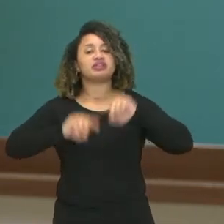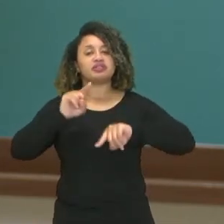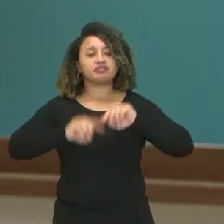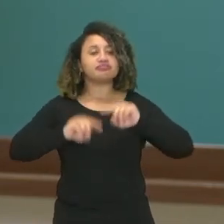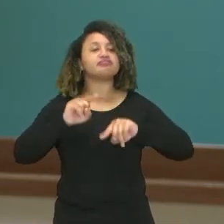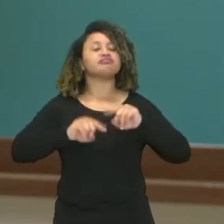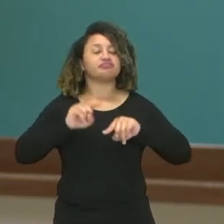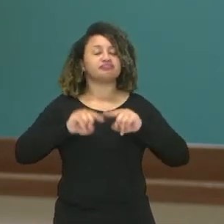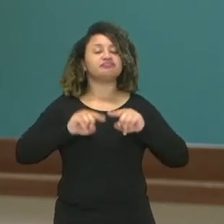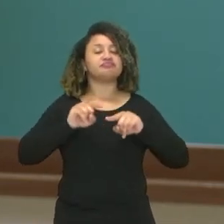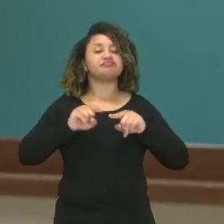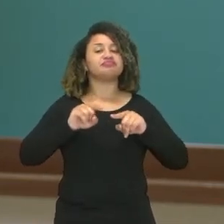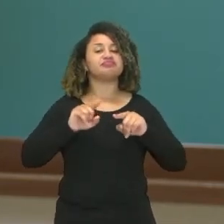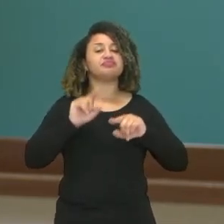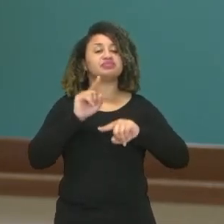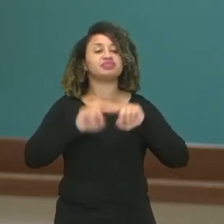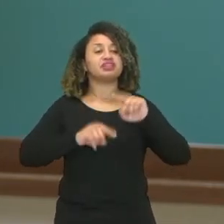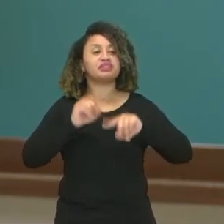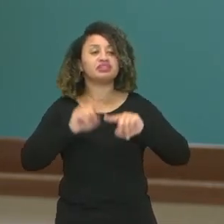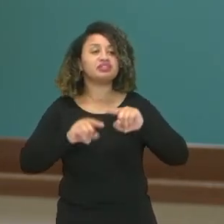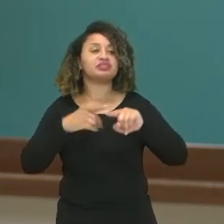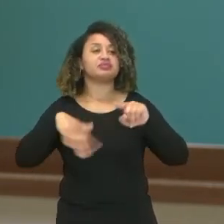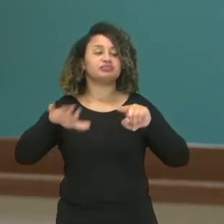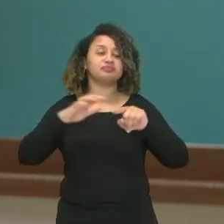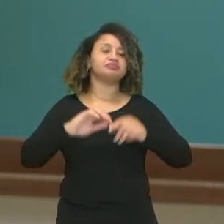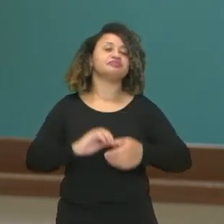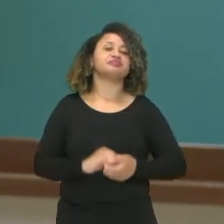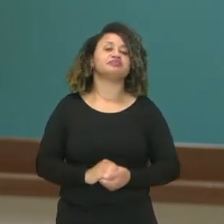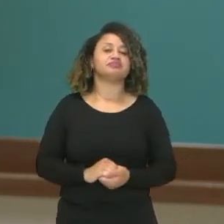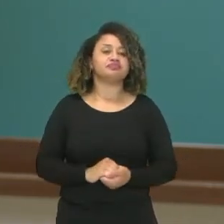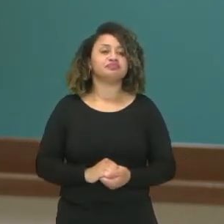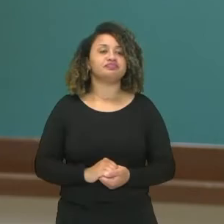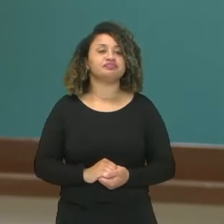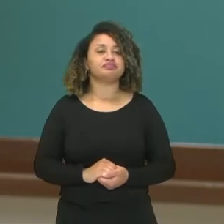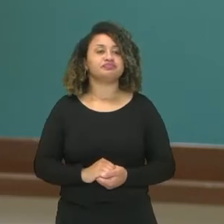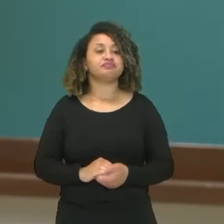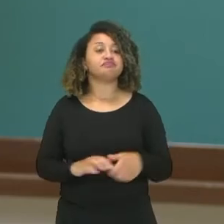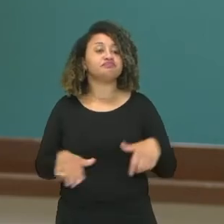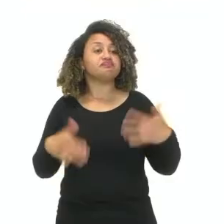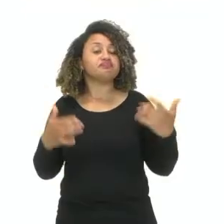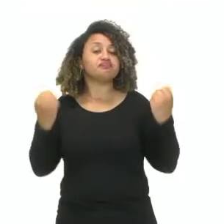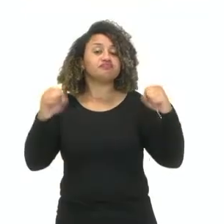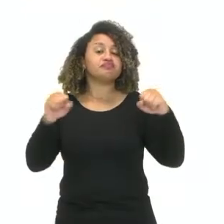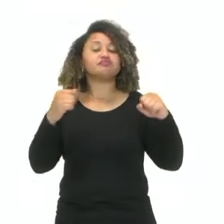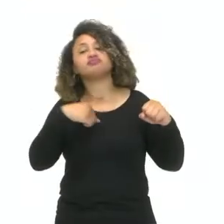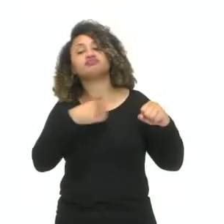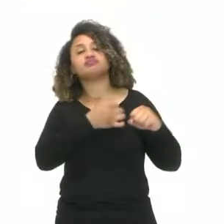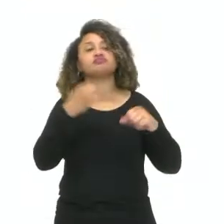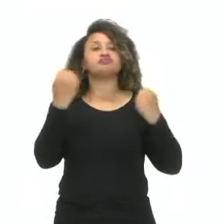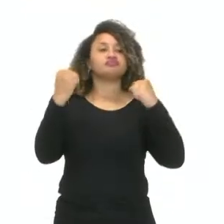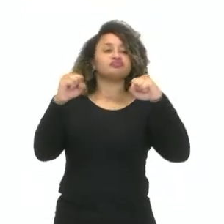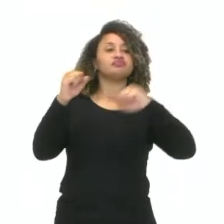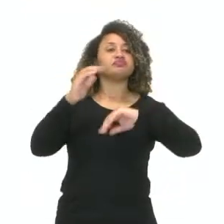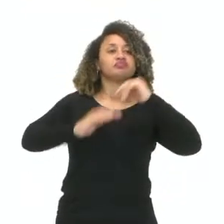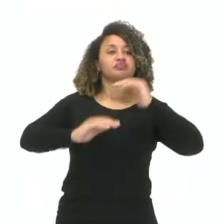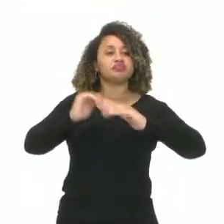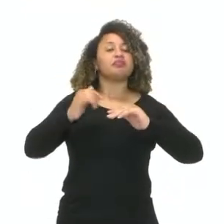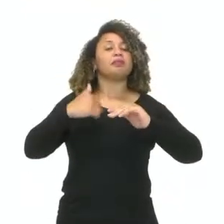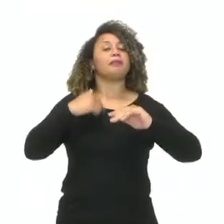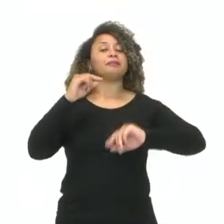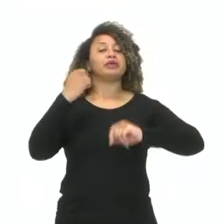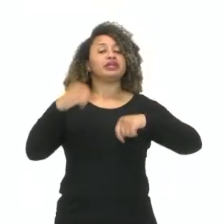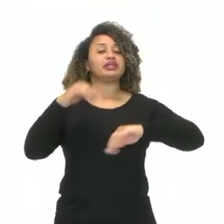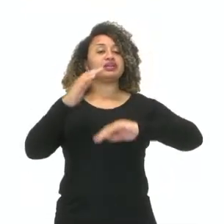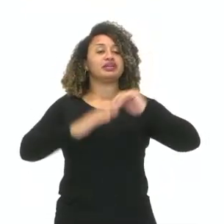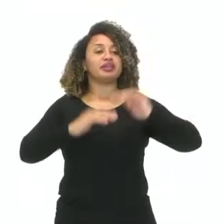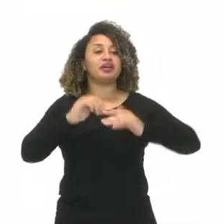né, na prática do desporto. As ginásticas são exercícios que envolvem a prática de uma